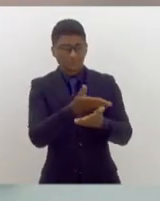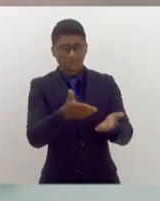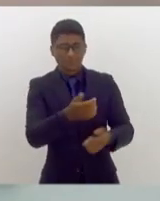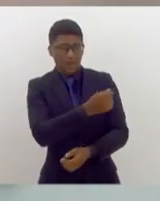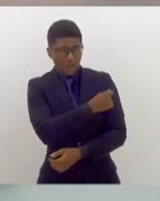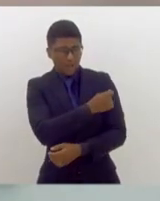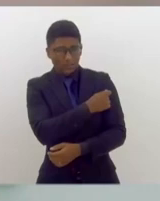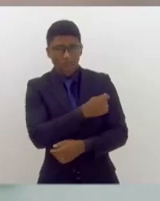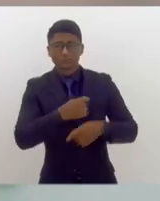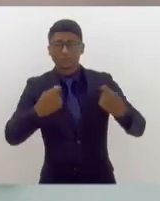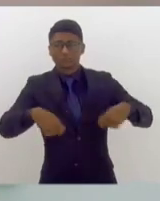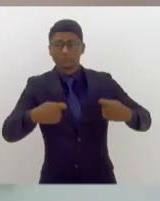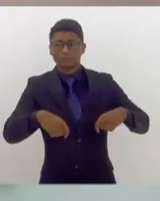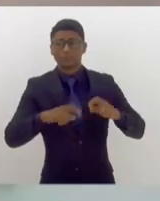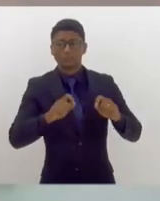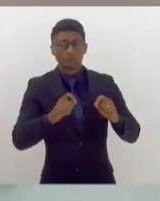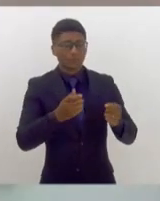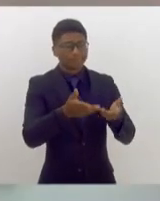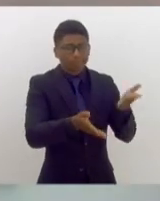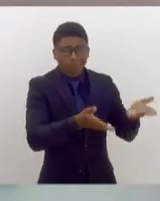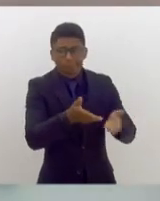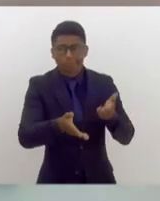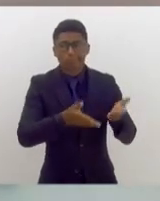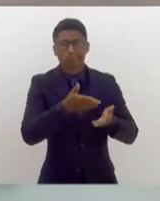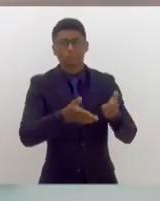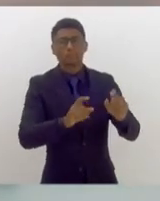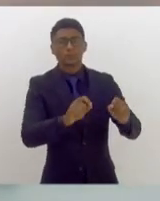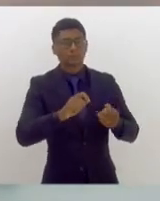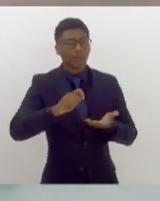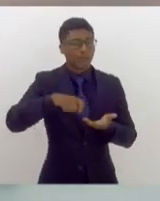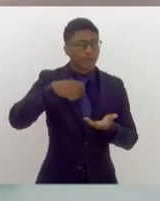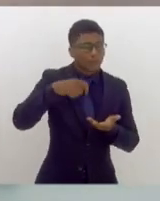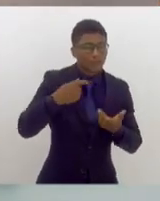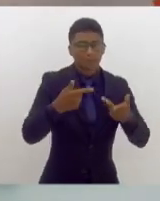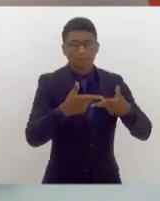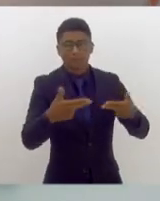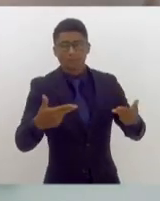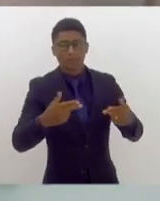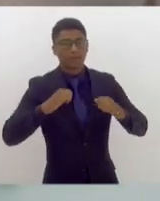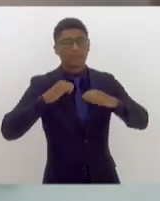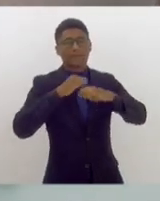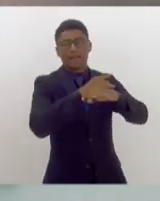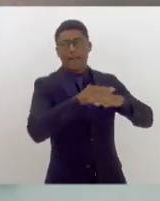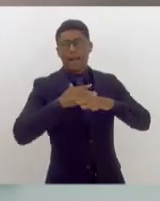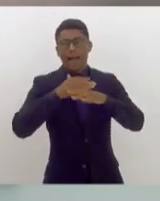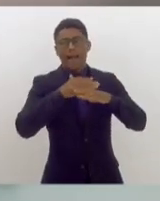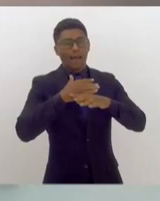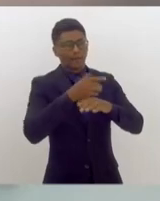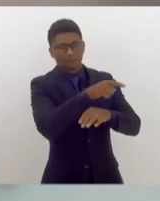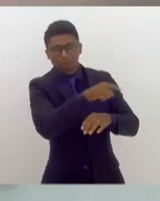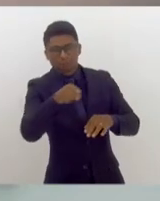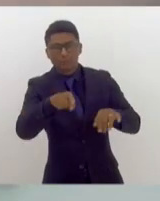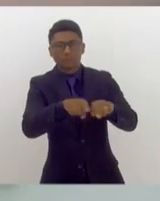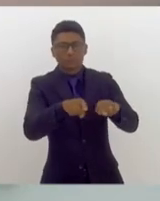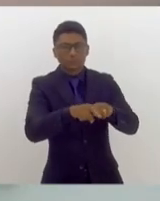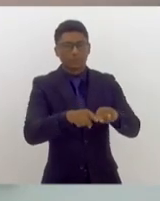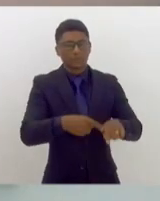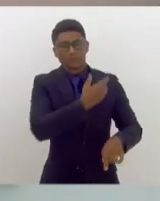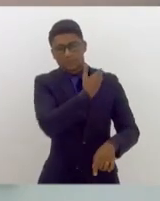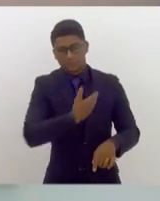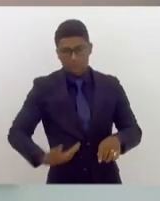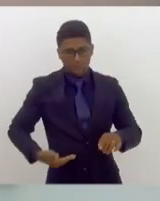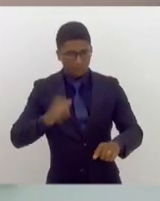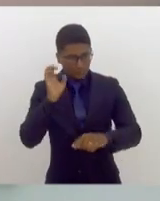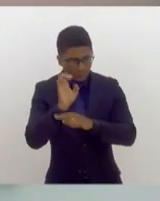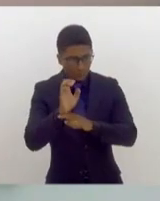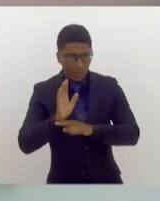até na segurança alimentar, que não foi dado nem nos municípios, nem na rede estadual. Então, acho que não é